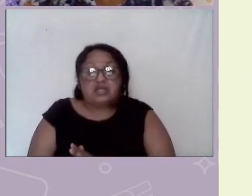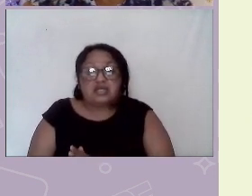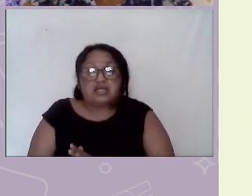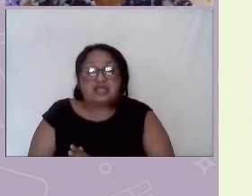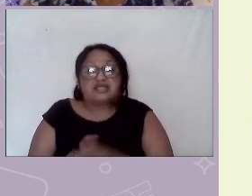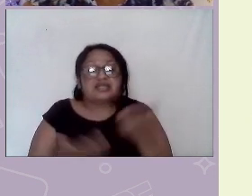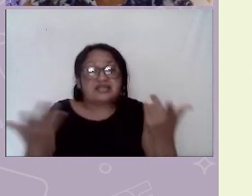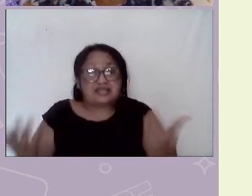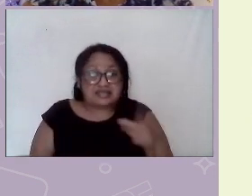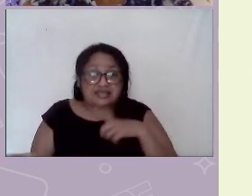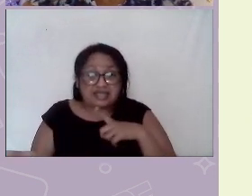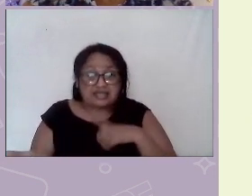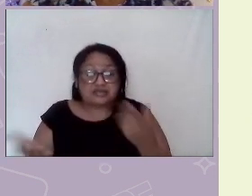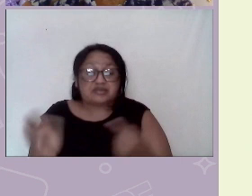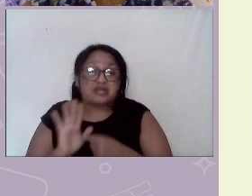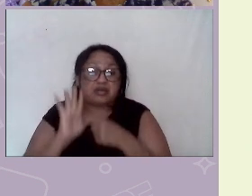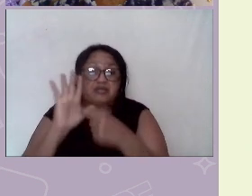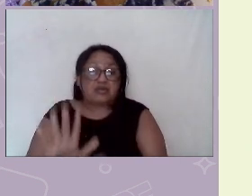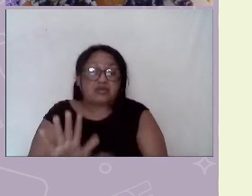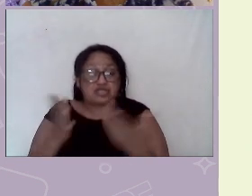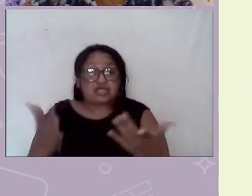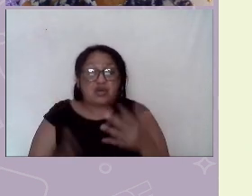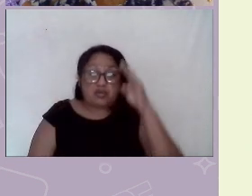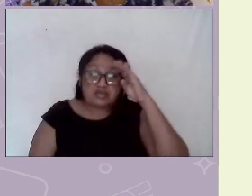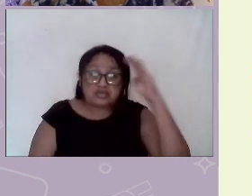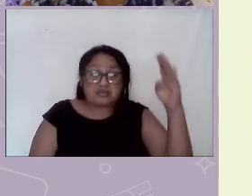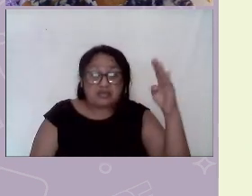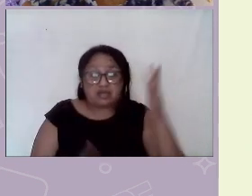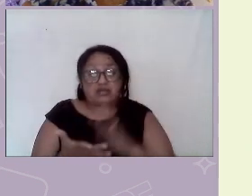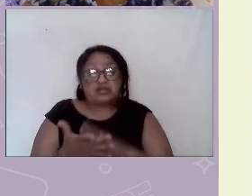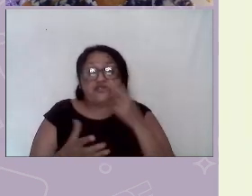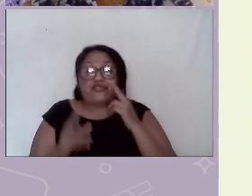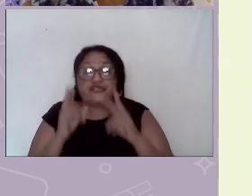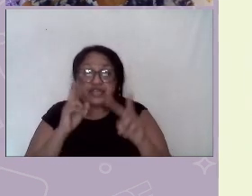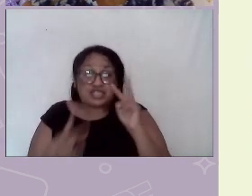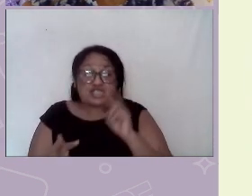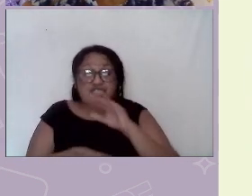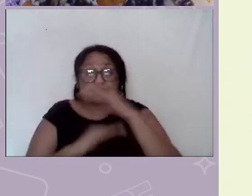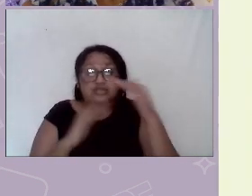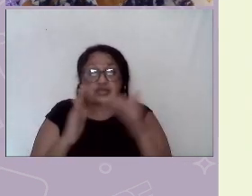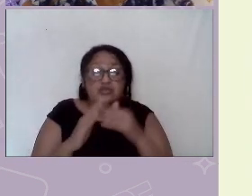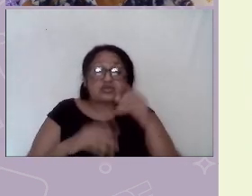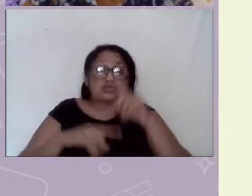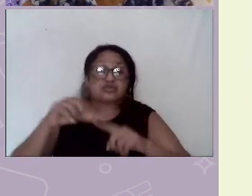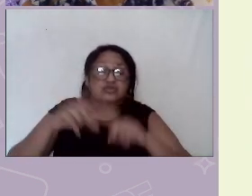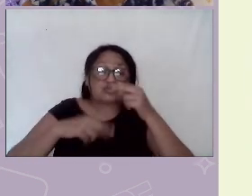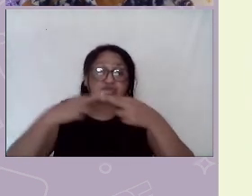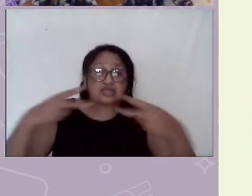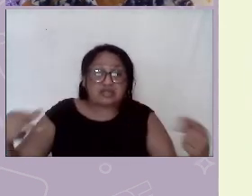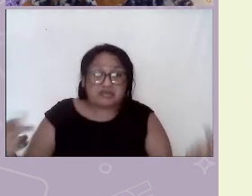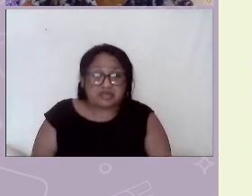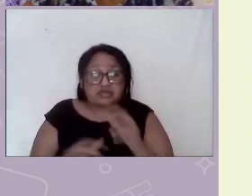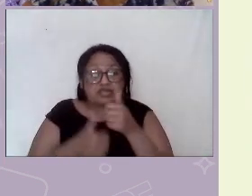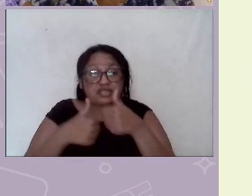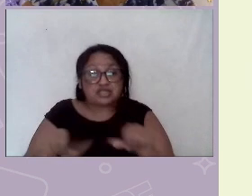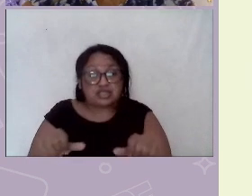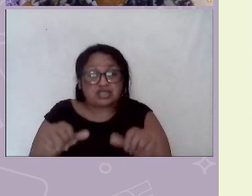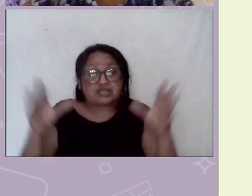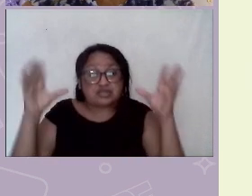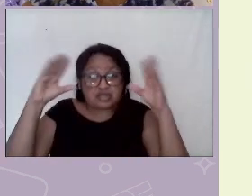potencial padrão das semirreações note que todos os elementos estão se